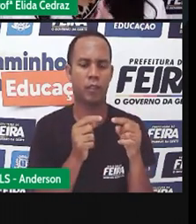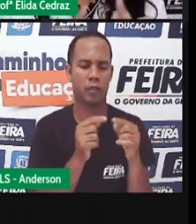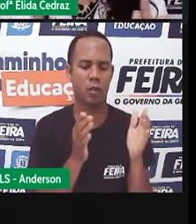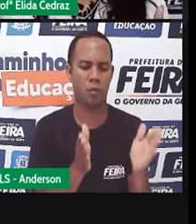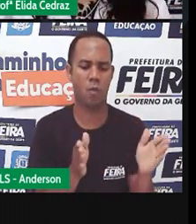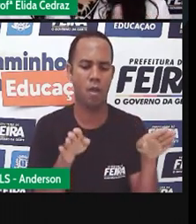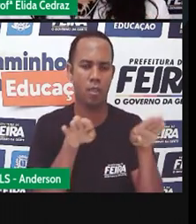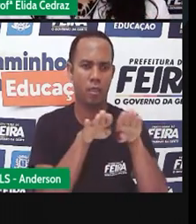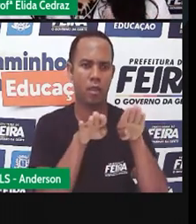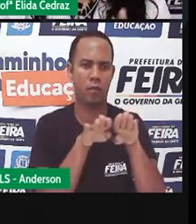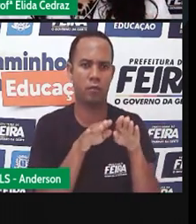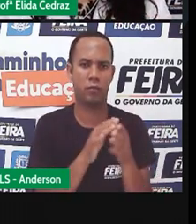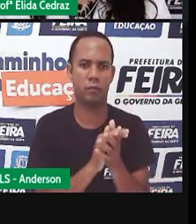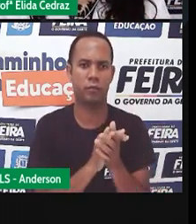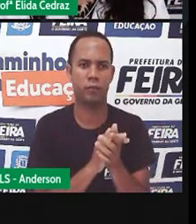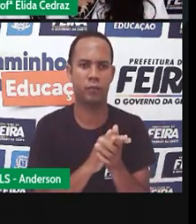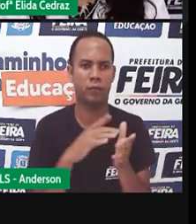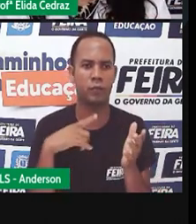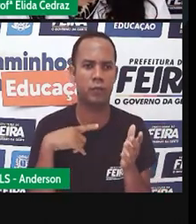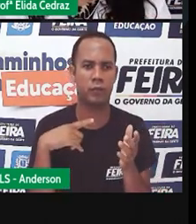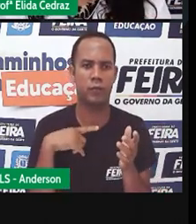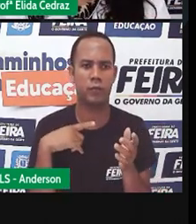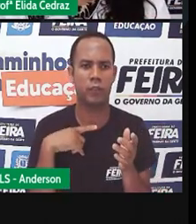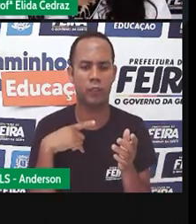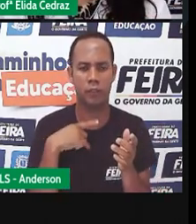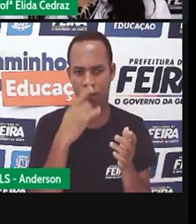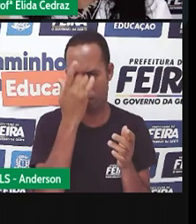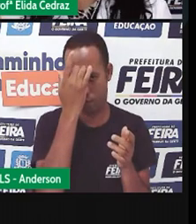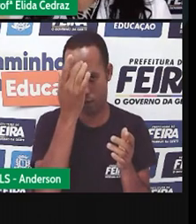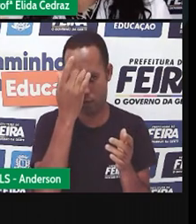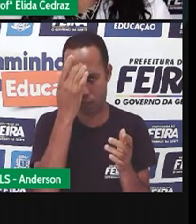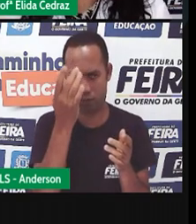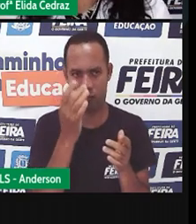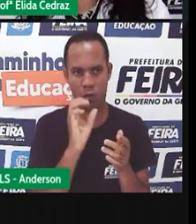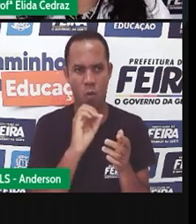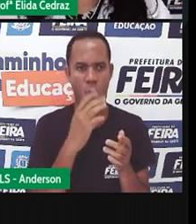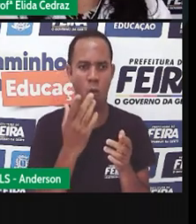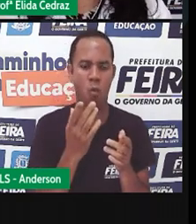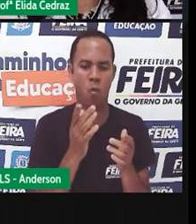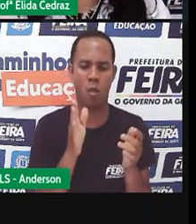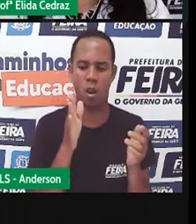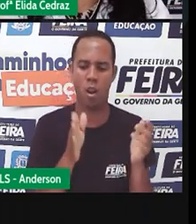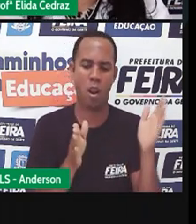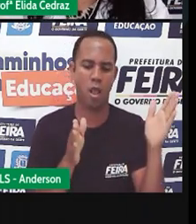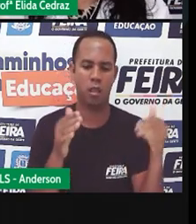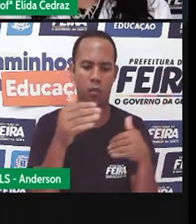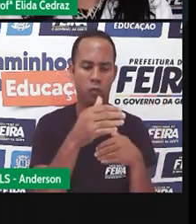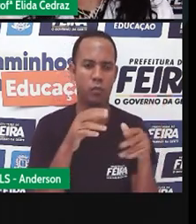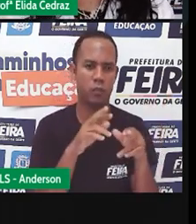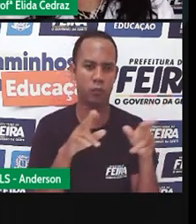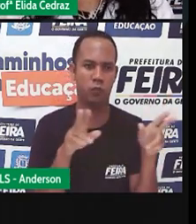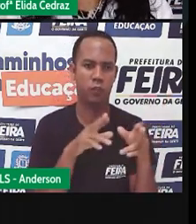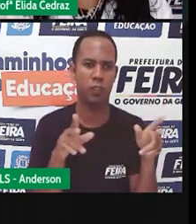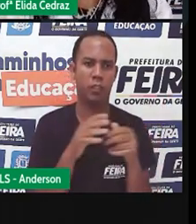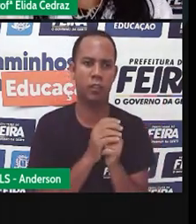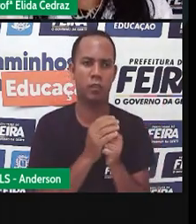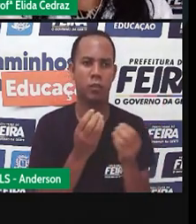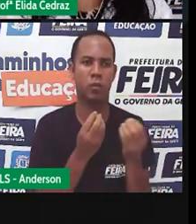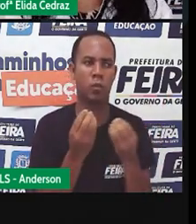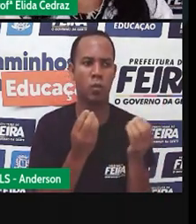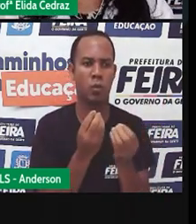quadrados. Eles têm faces ou lados quadrados. E a figura